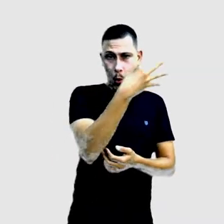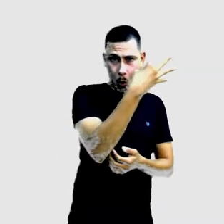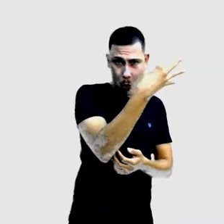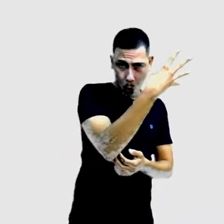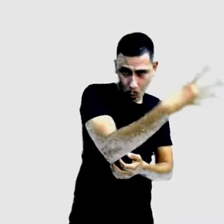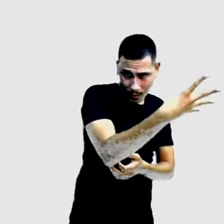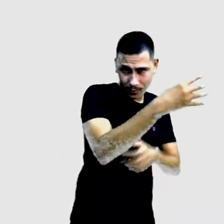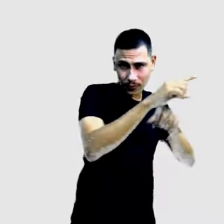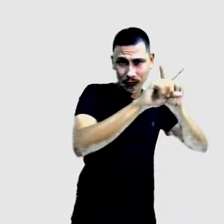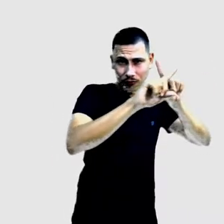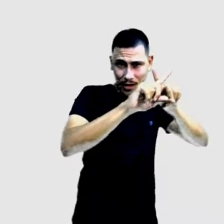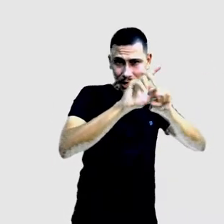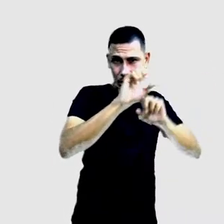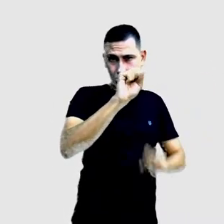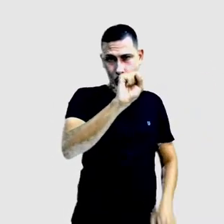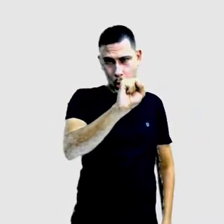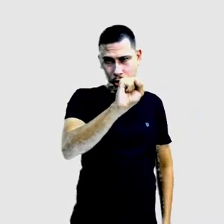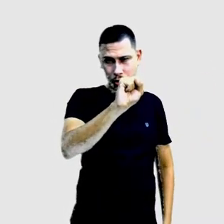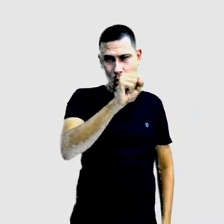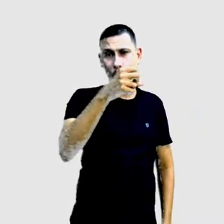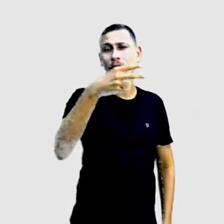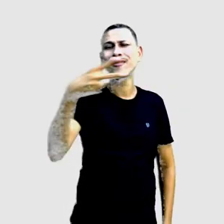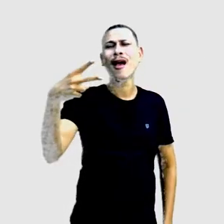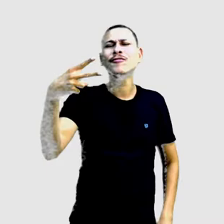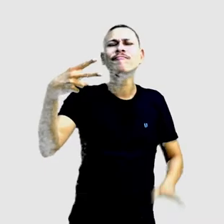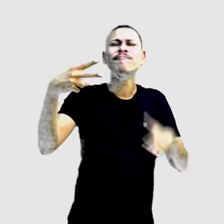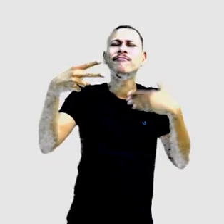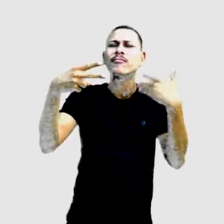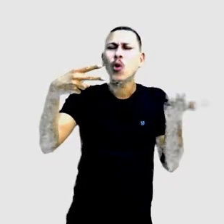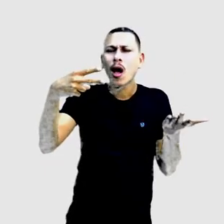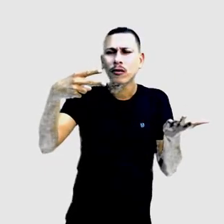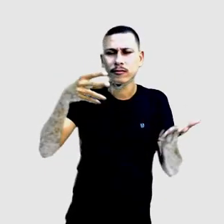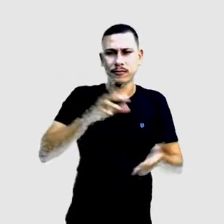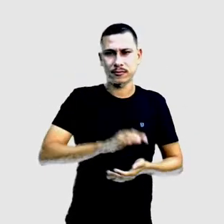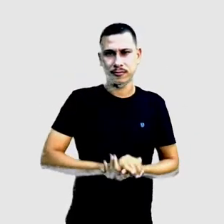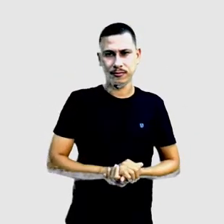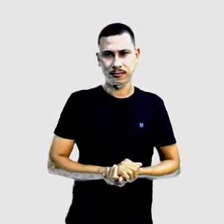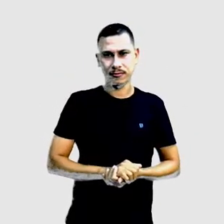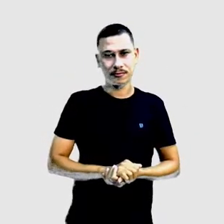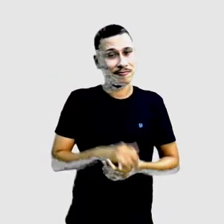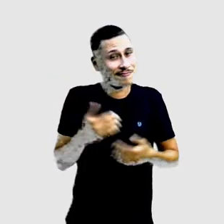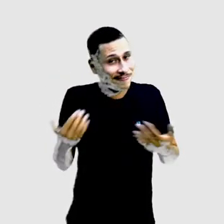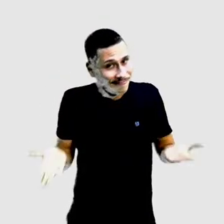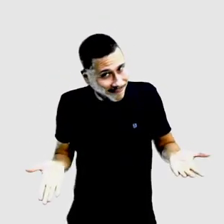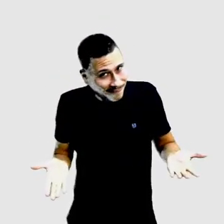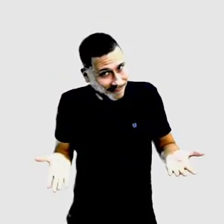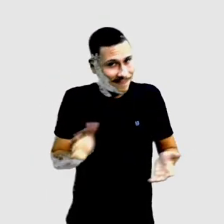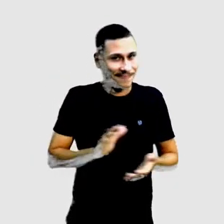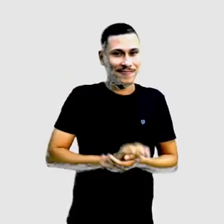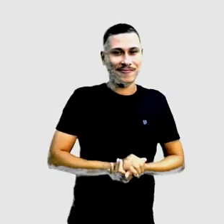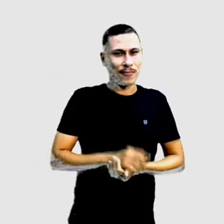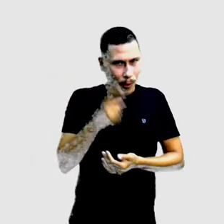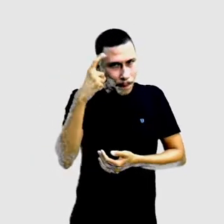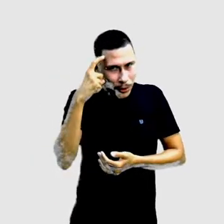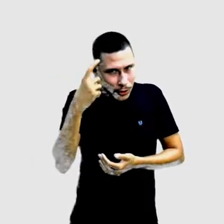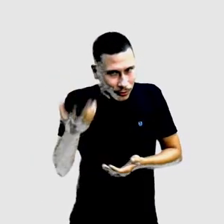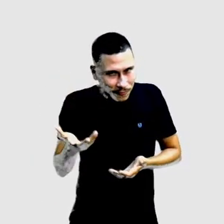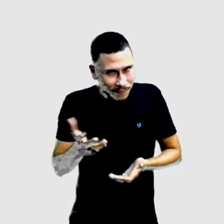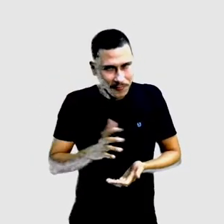vezes 8. Qual será esse resultado? E aí?